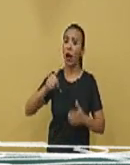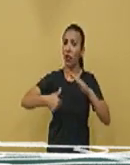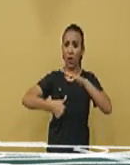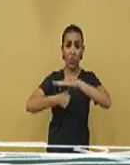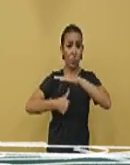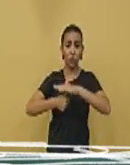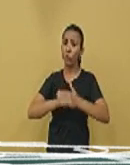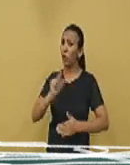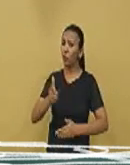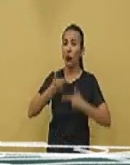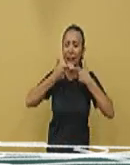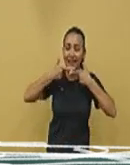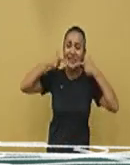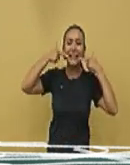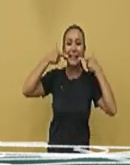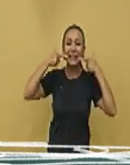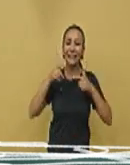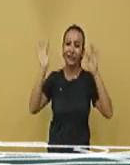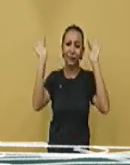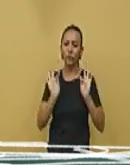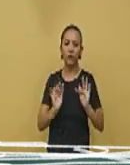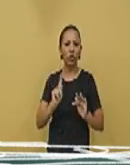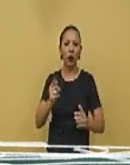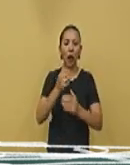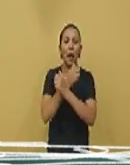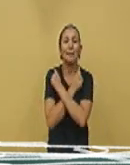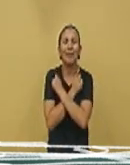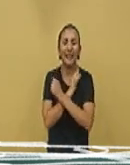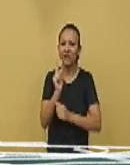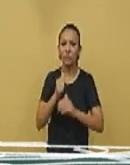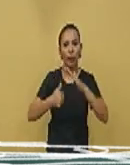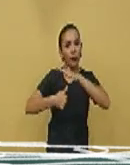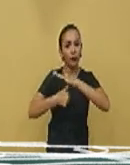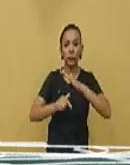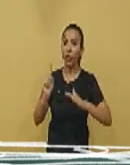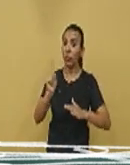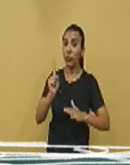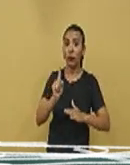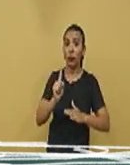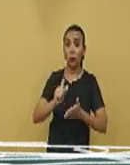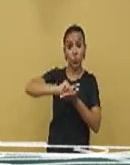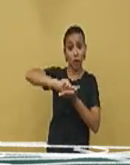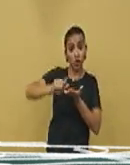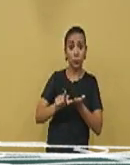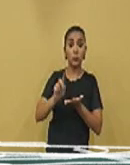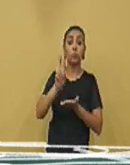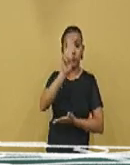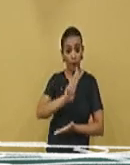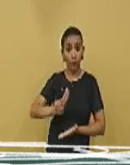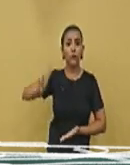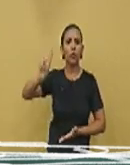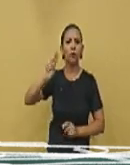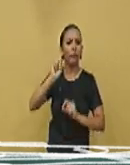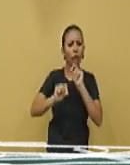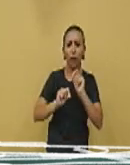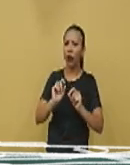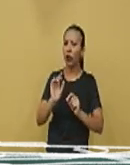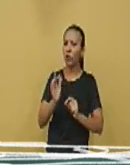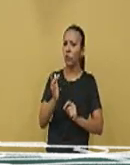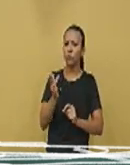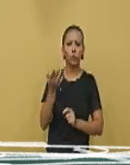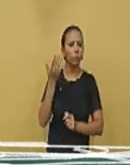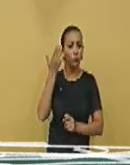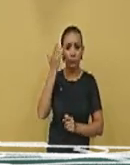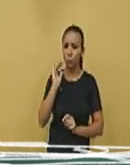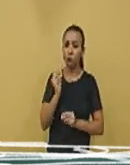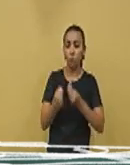ser sorridente, vai ser atrativa, a gente não fica dando abraço na reitoria, a gente faz a gestão da universidade. E quem não está preparado para participar desse